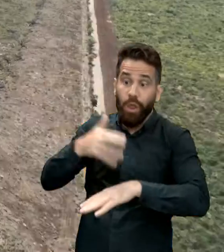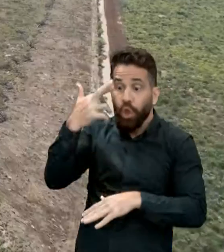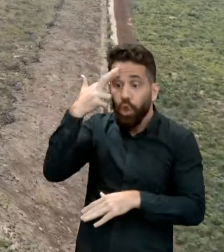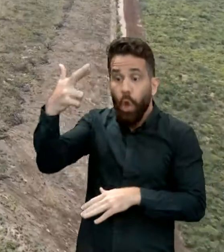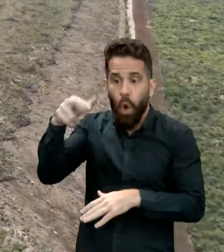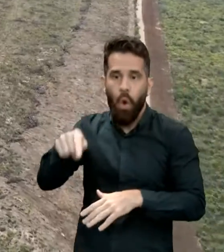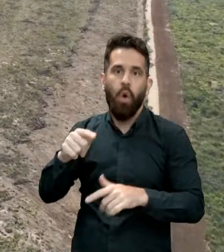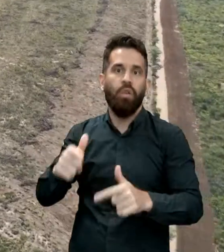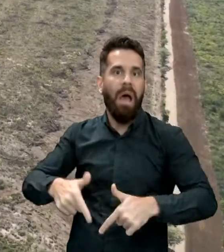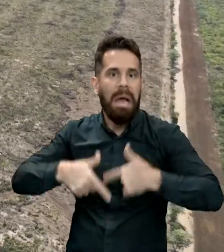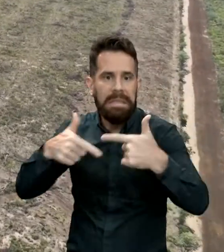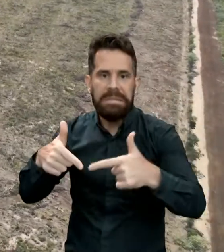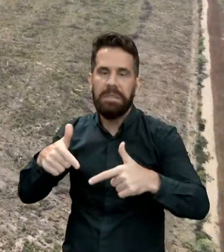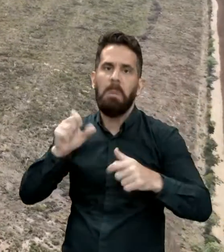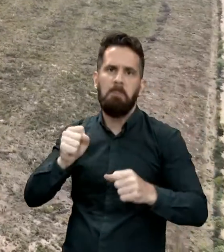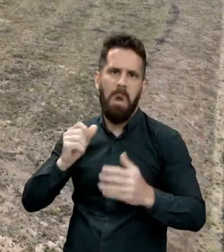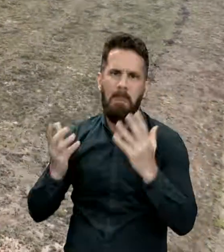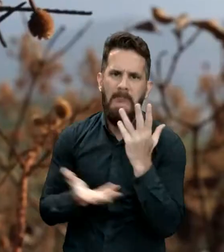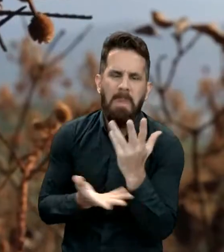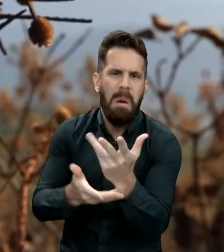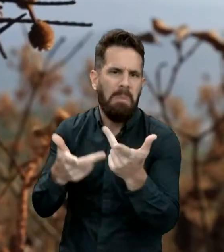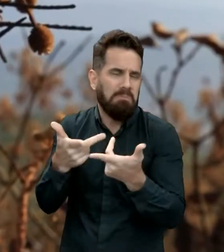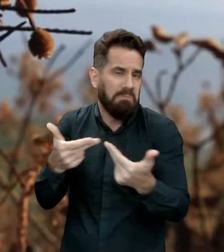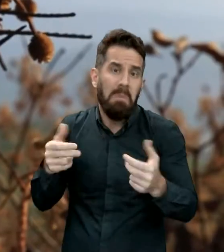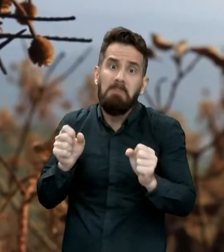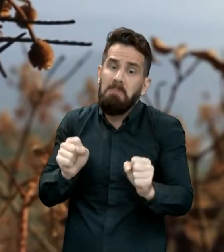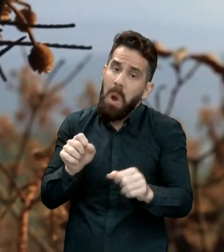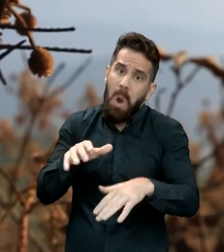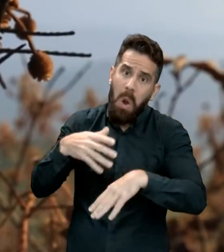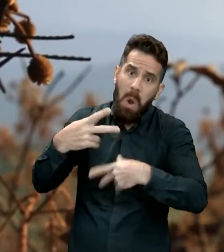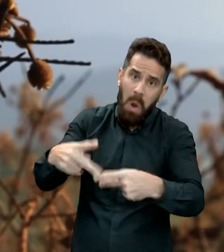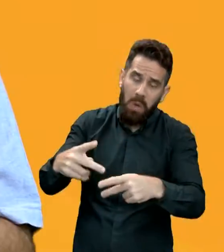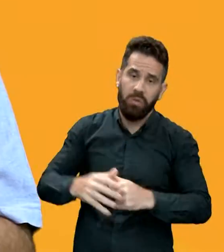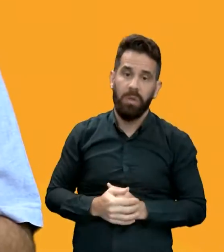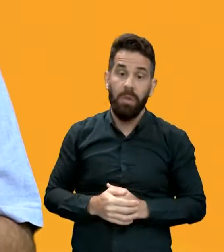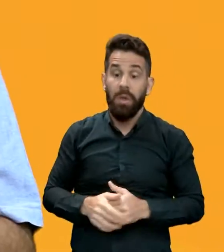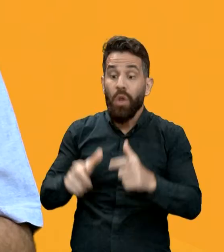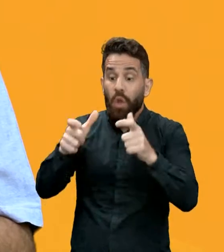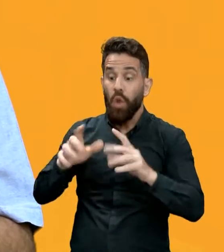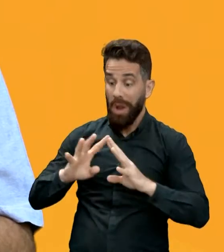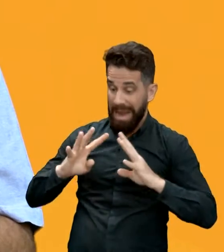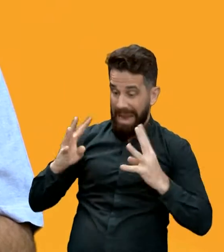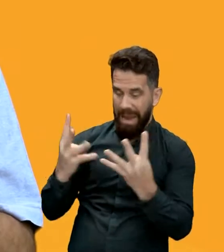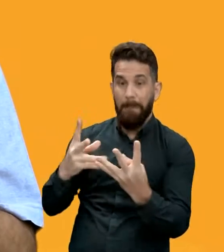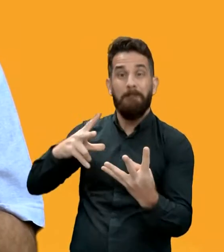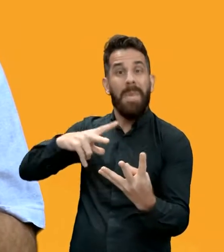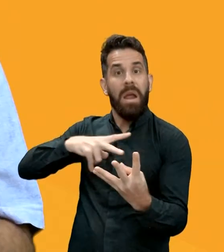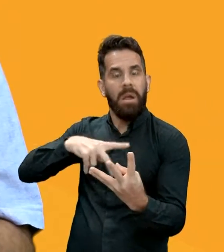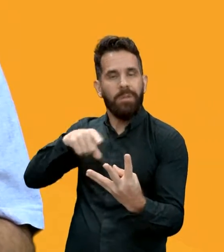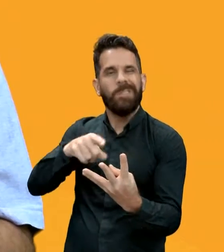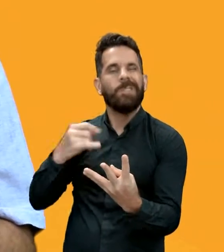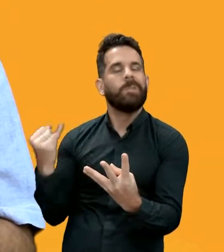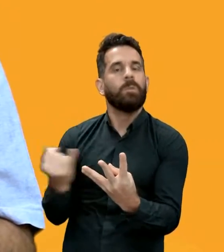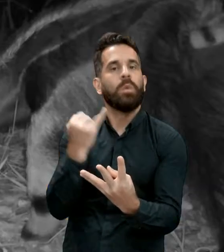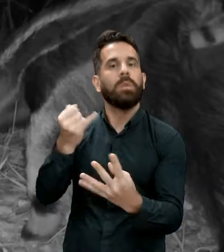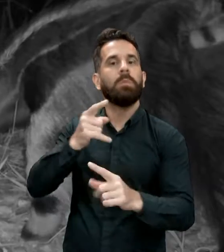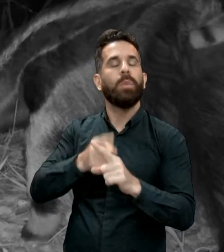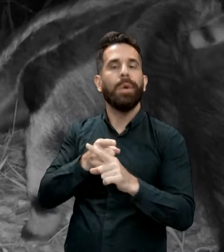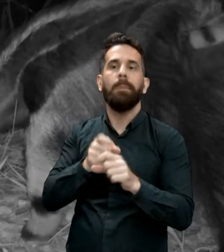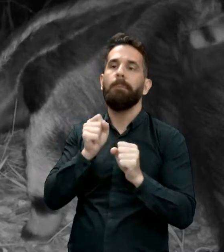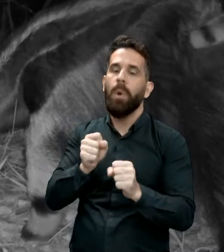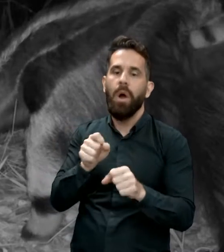proprietários uma área dentro de uma propriedade rural ela é muito importante porque ela pode oferecer Refúgio para